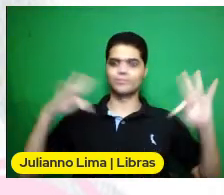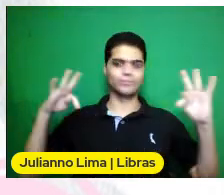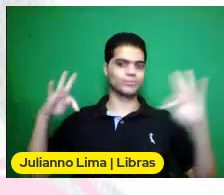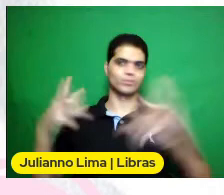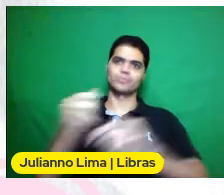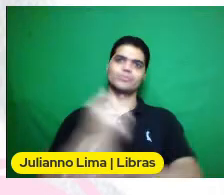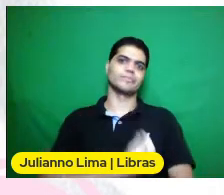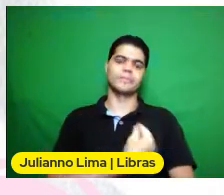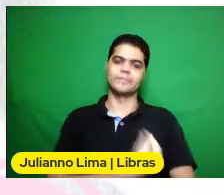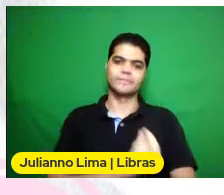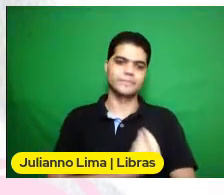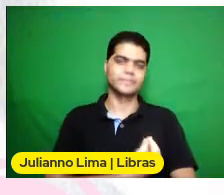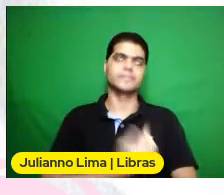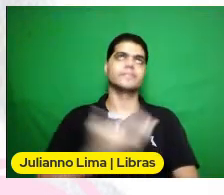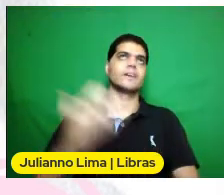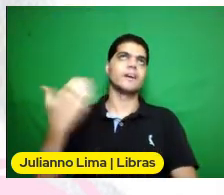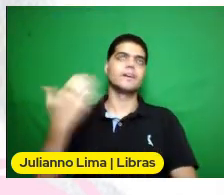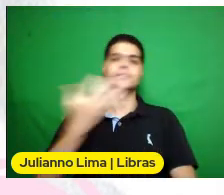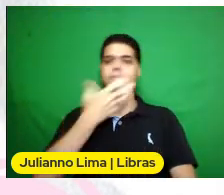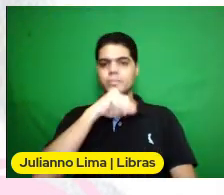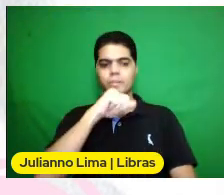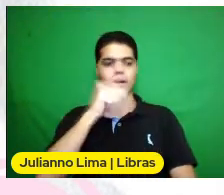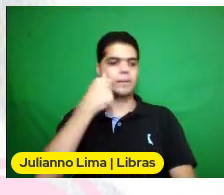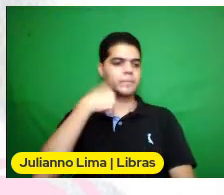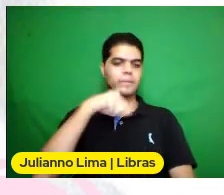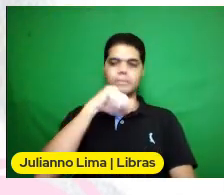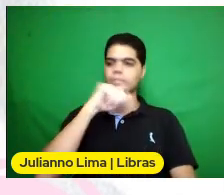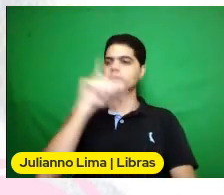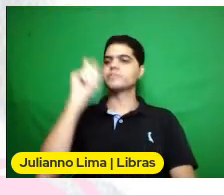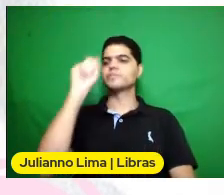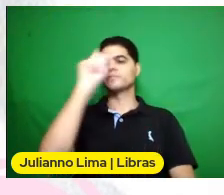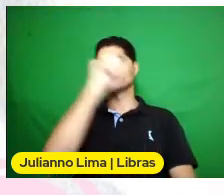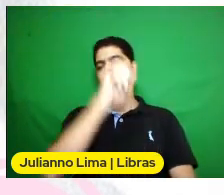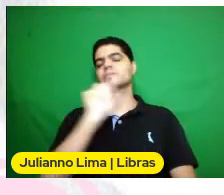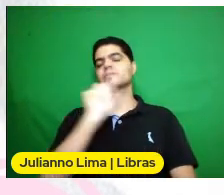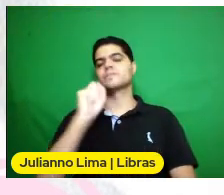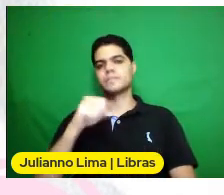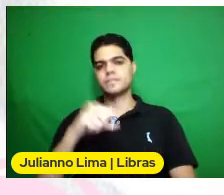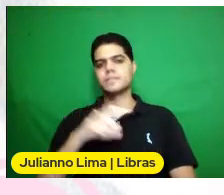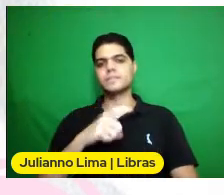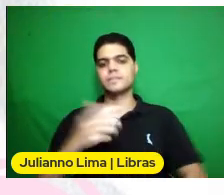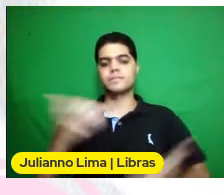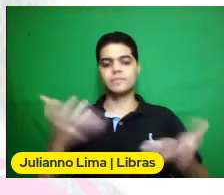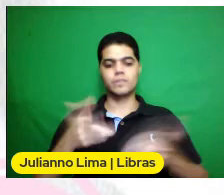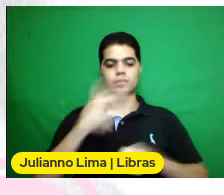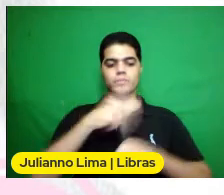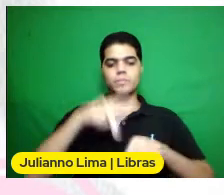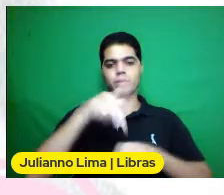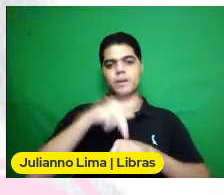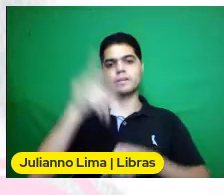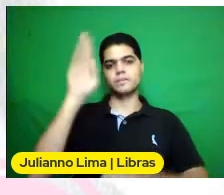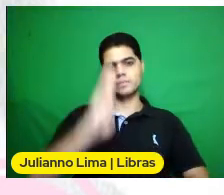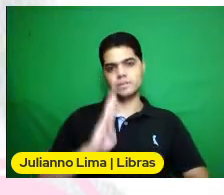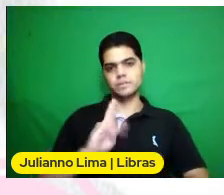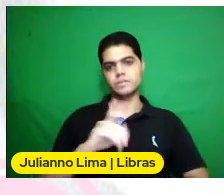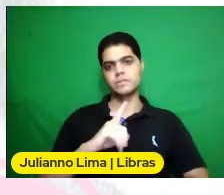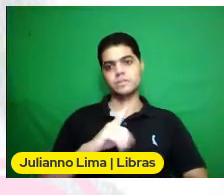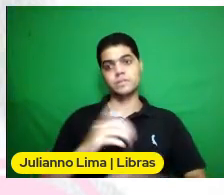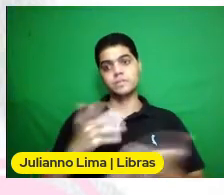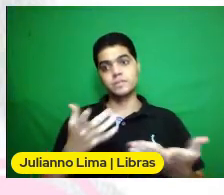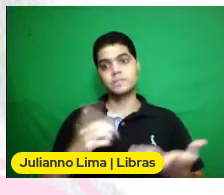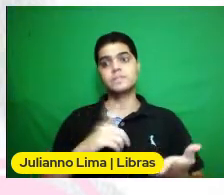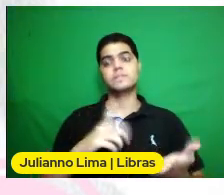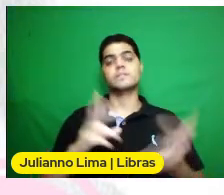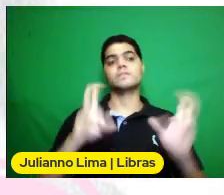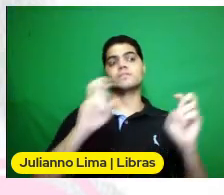Não, meus pais não tiveram nenhum tipo de facilidade, então, assim, eu acho que o Brasil, em si, a estrutura